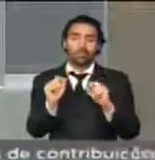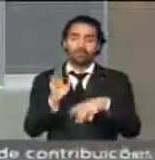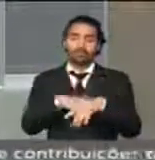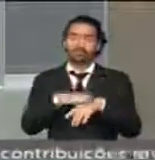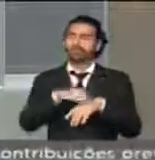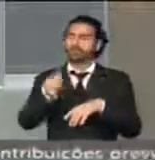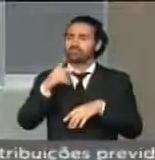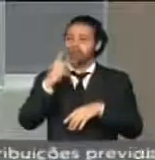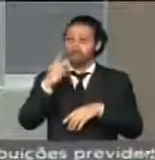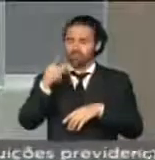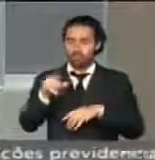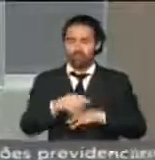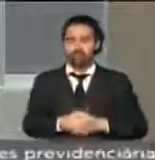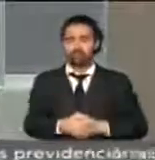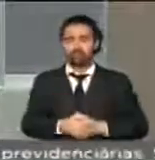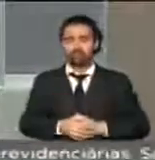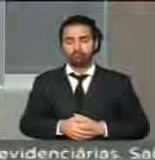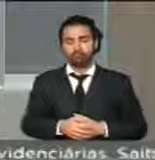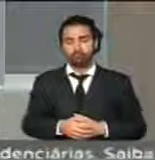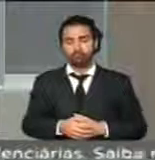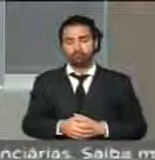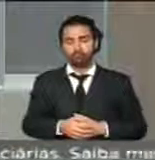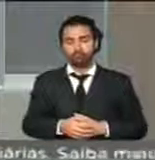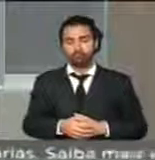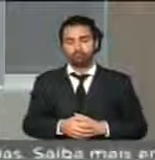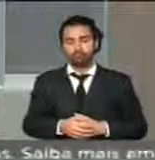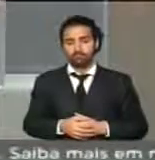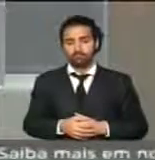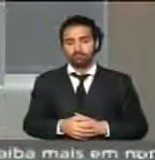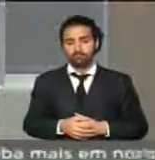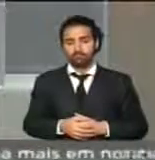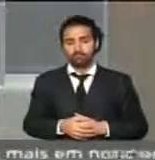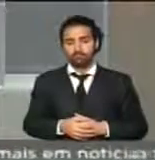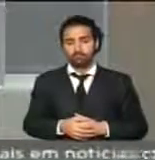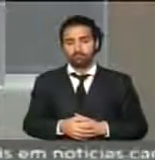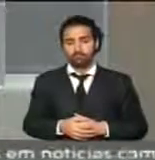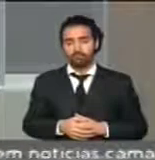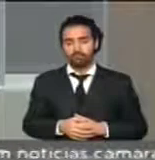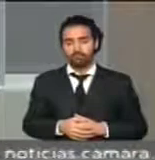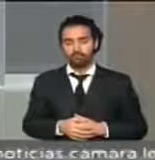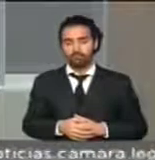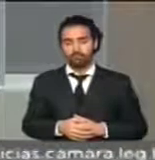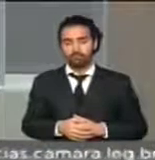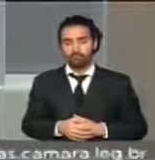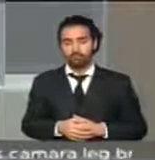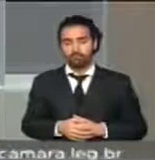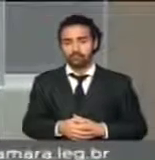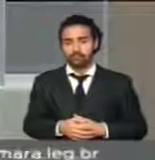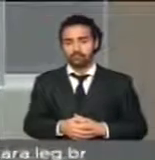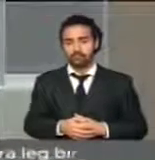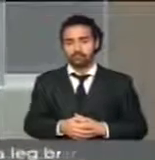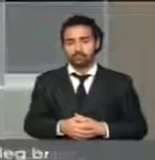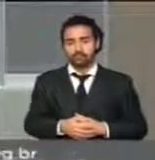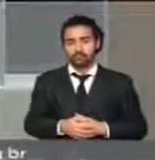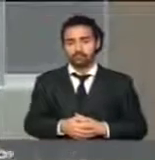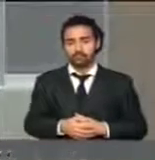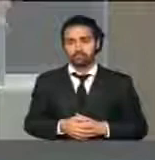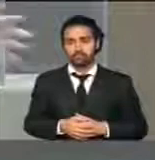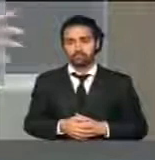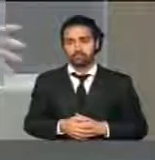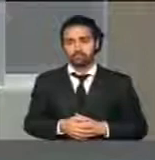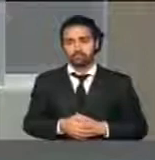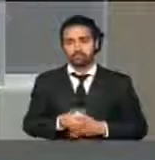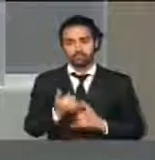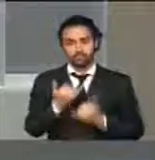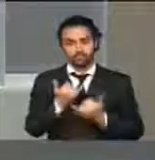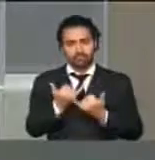fala, quando o senhor aqui externalizou, e me parece que essa é a